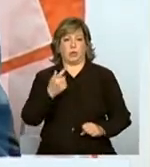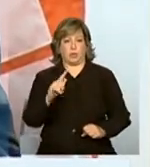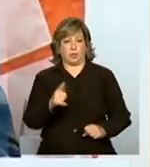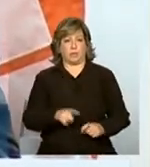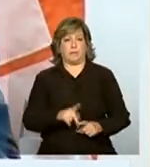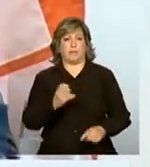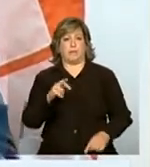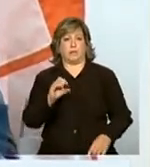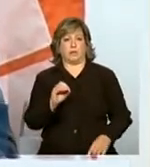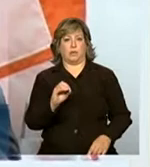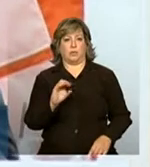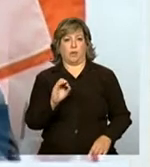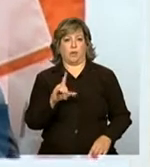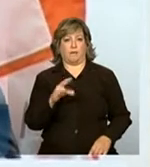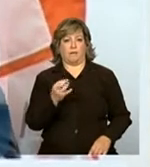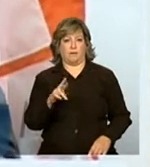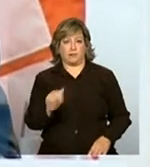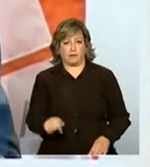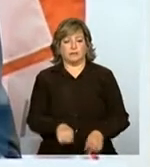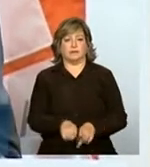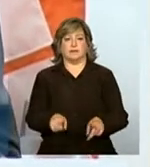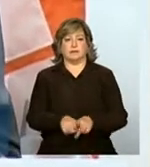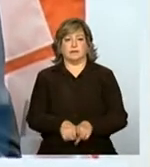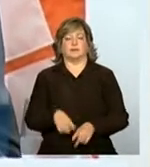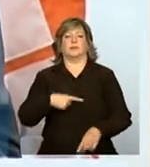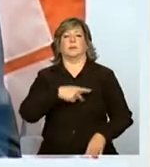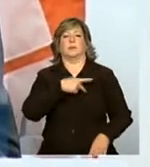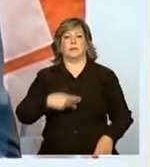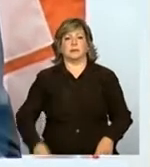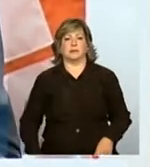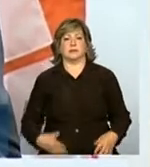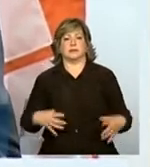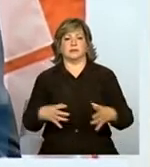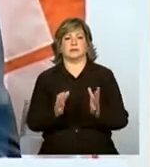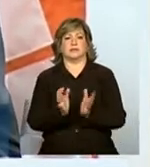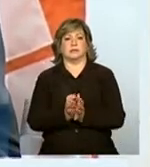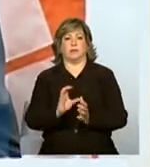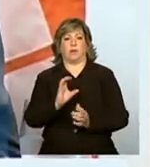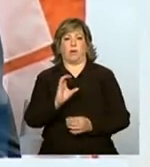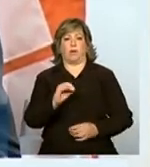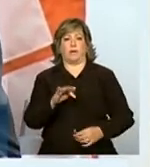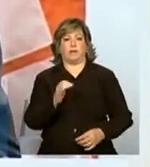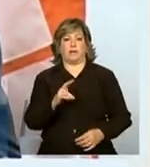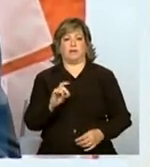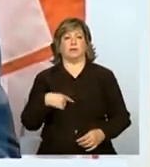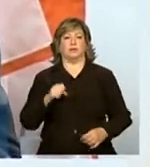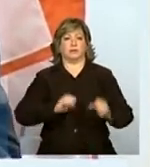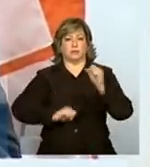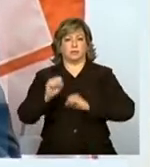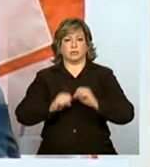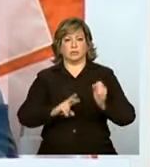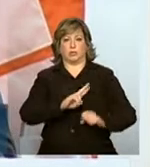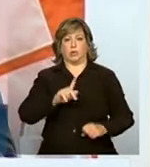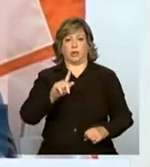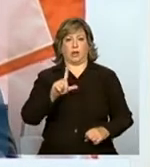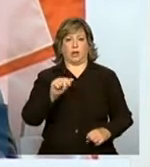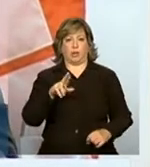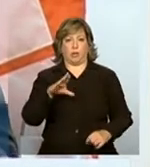Alves de Oliveira, o presidente da Federação das Indústrias do Estado de Santa Catarina, senhor Glauco José